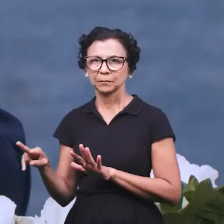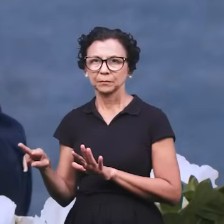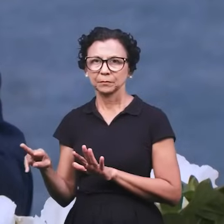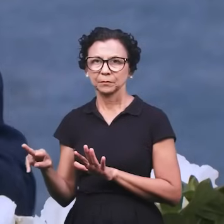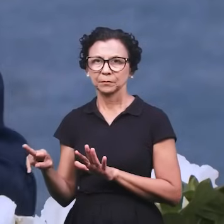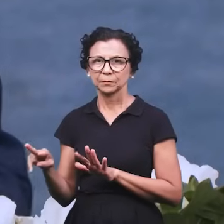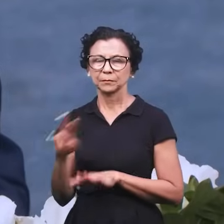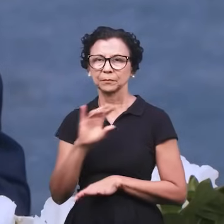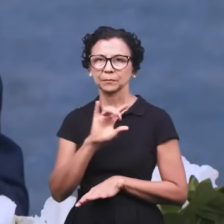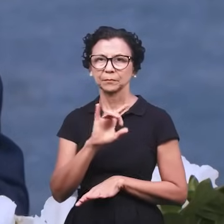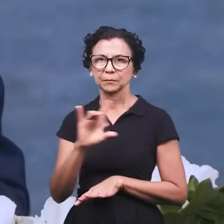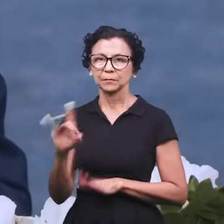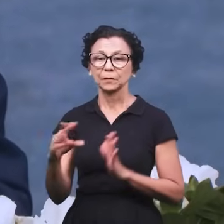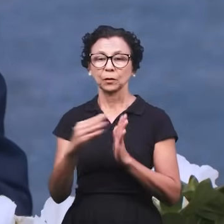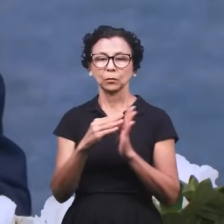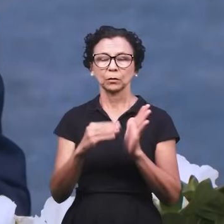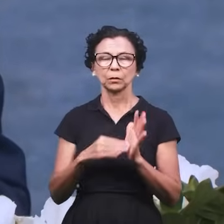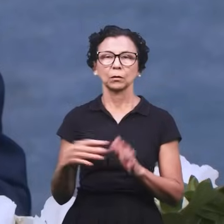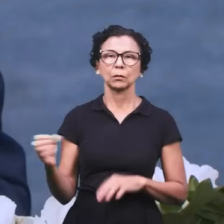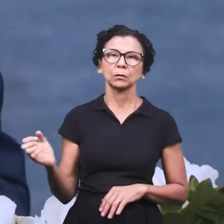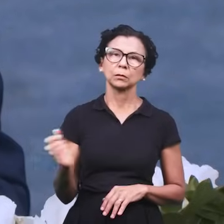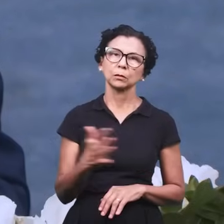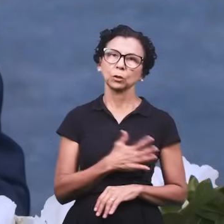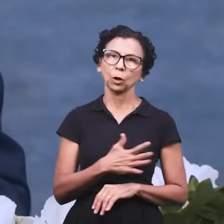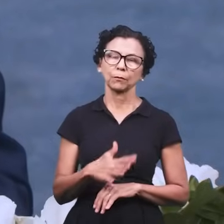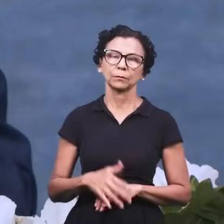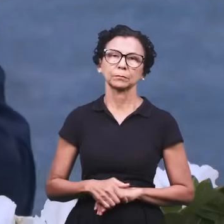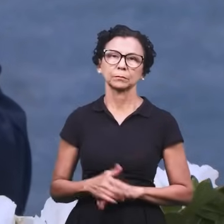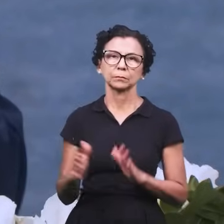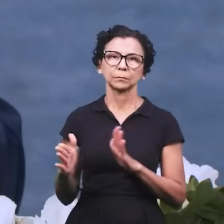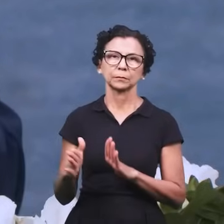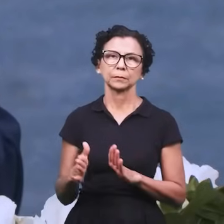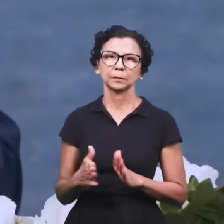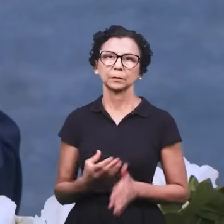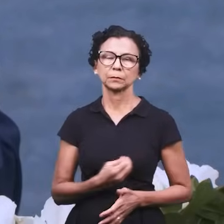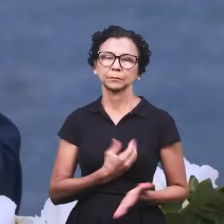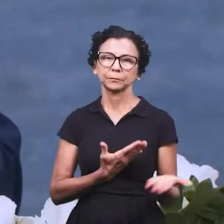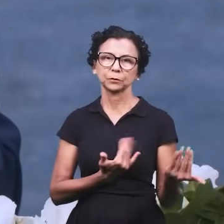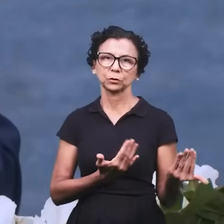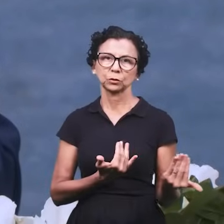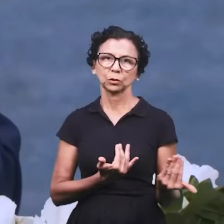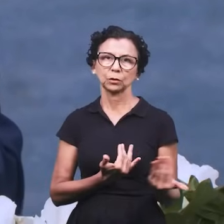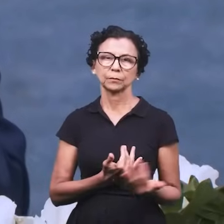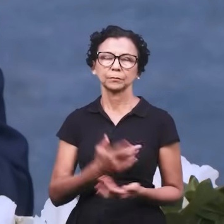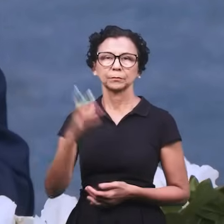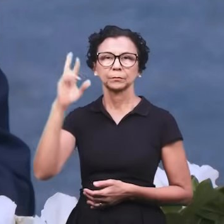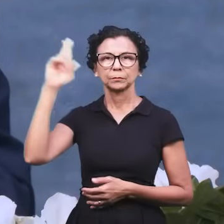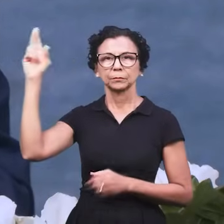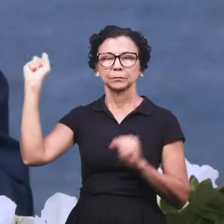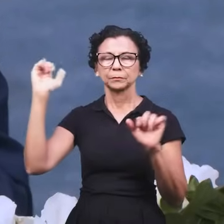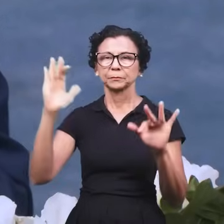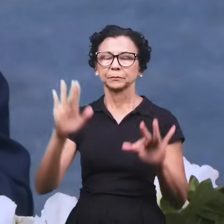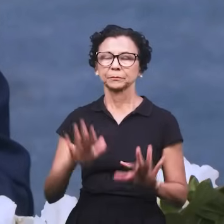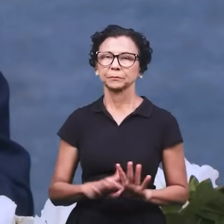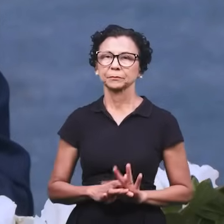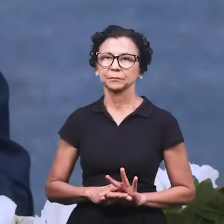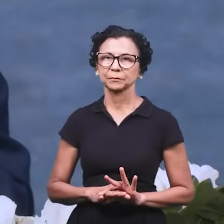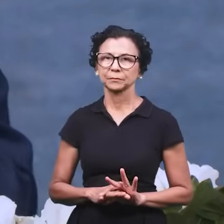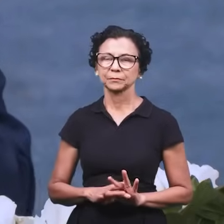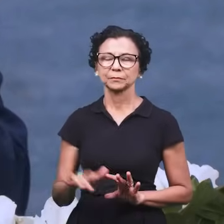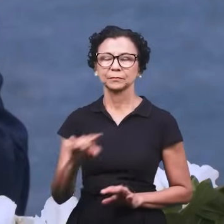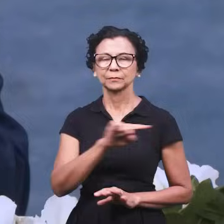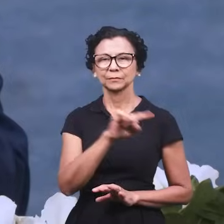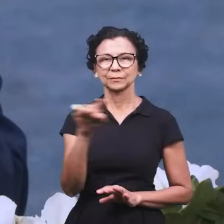semana nós temos uma nova edição do programa Os Dias da Minha Mocidade. Que o Senhor nos